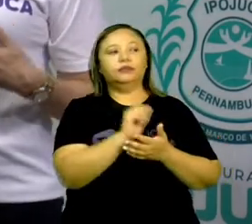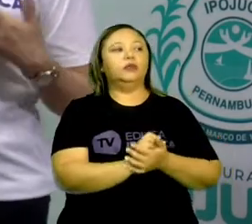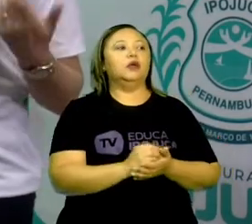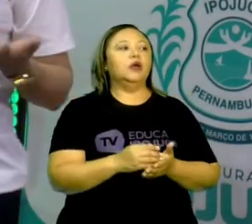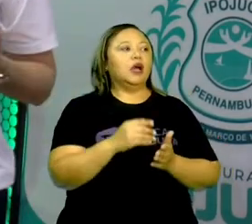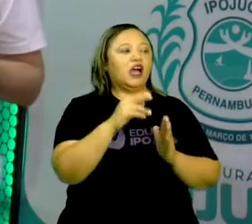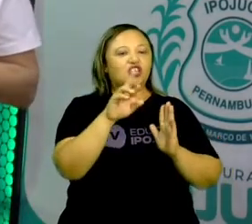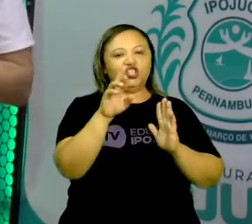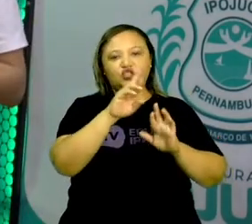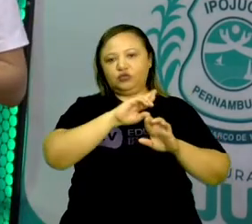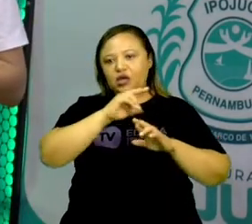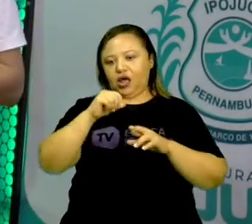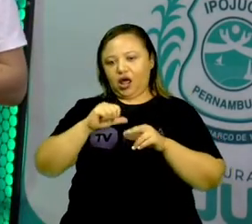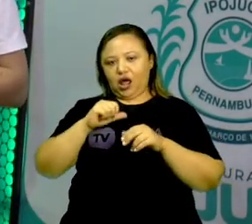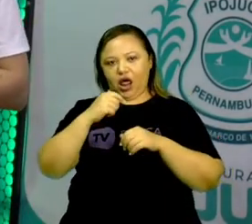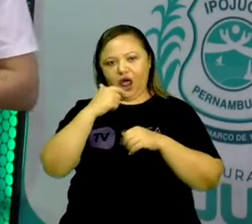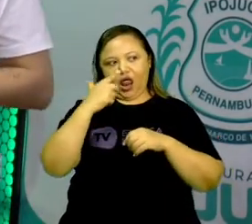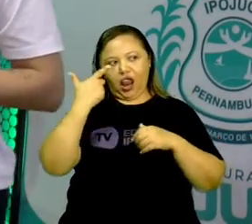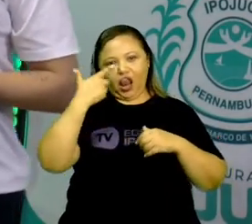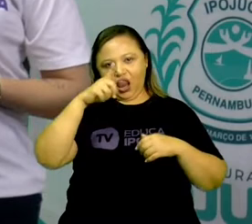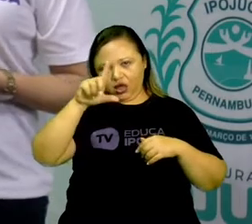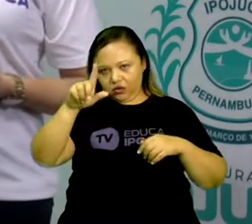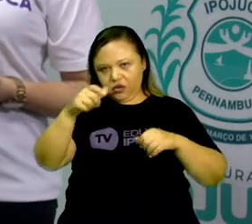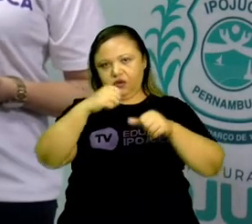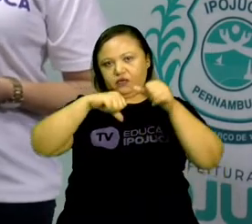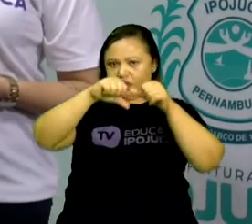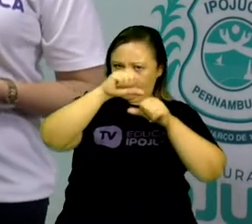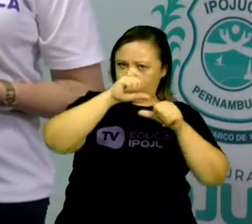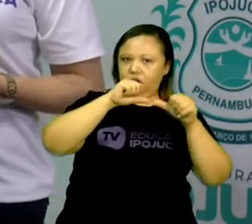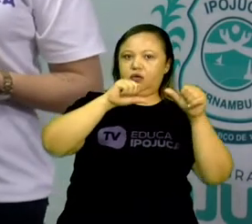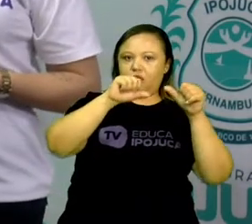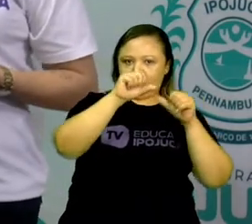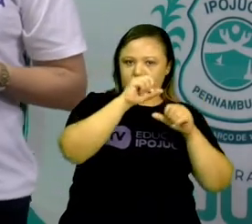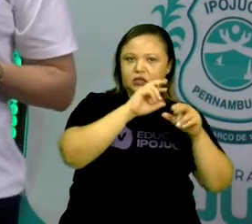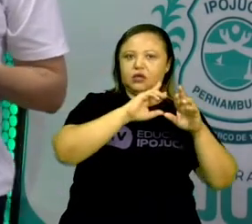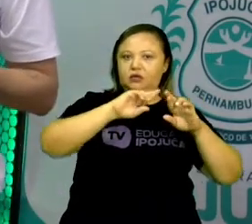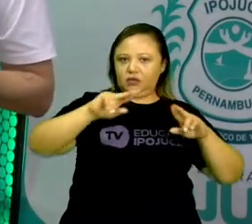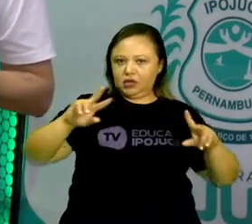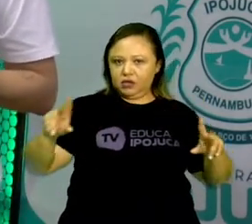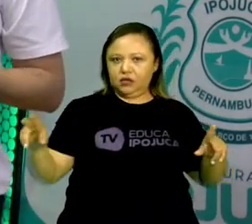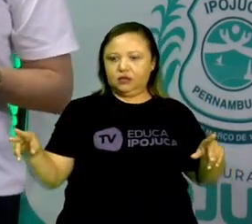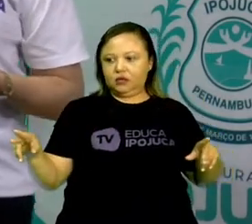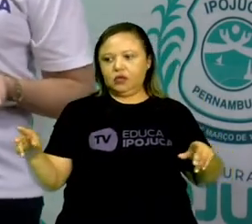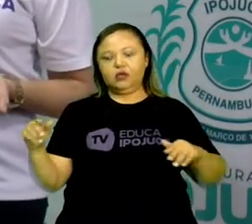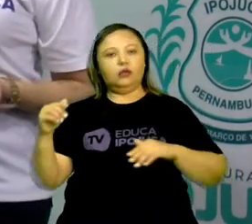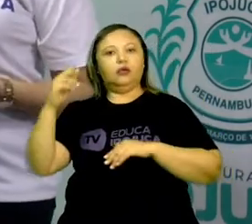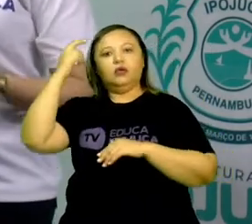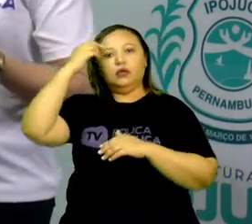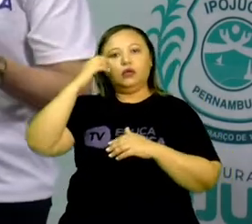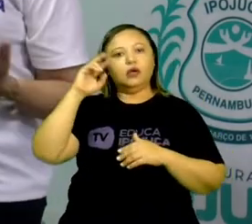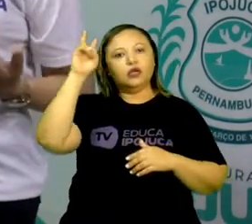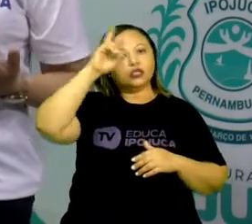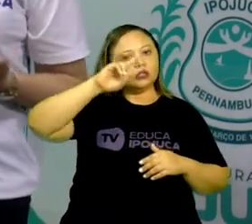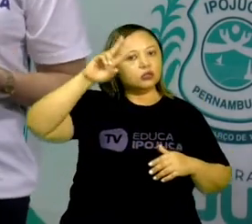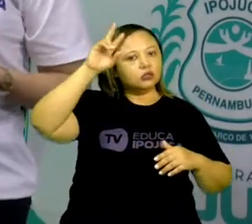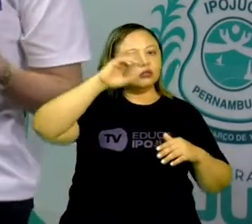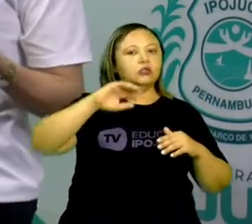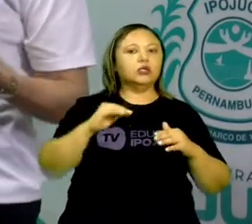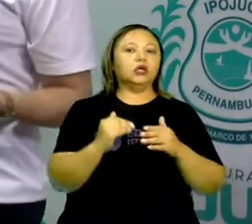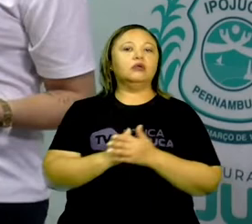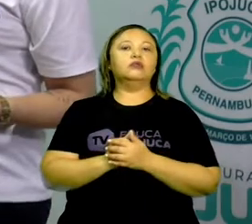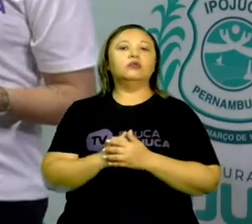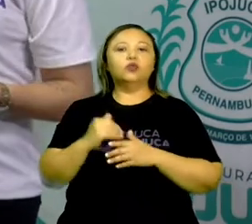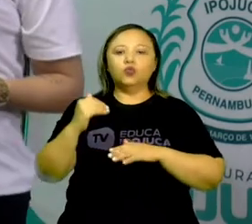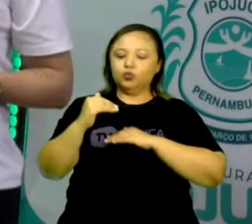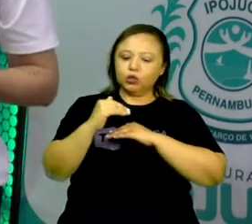as variações da língua elas podem ocorrer devido, né, à própria evolução histórica da língua, ao longo da história